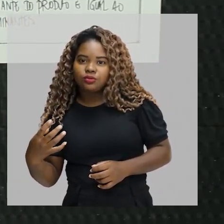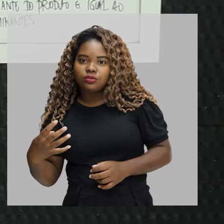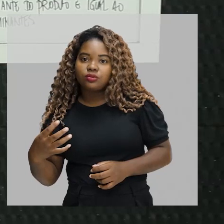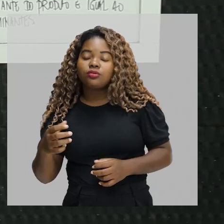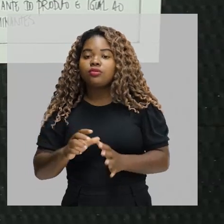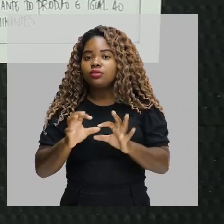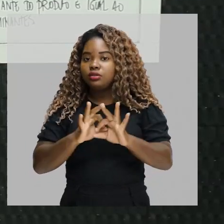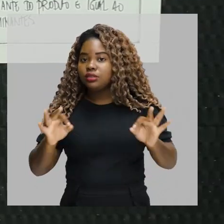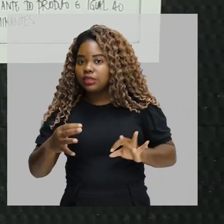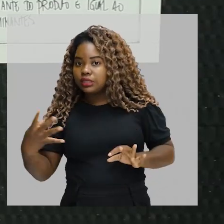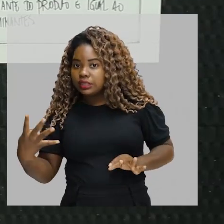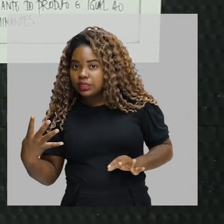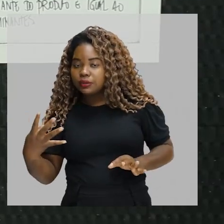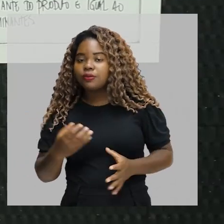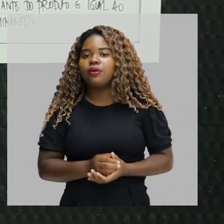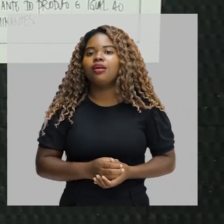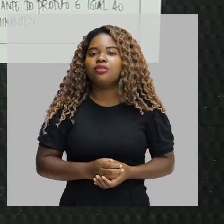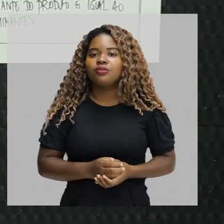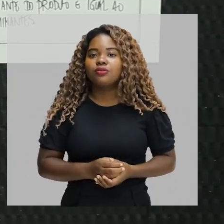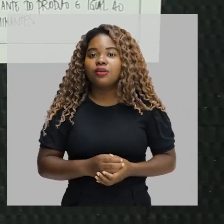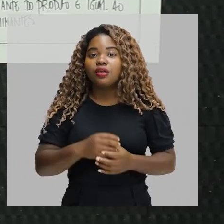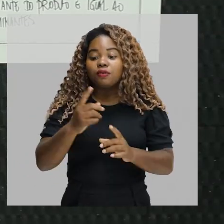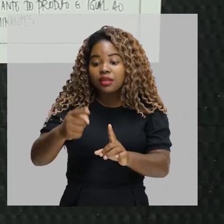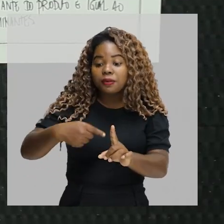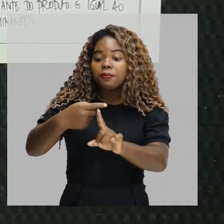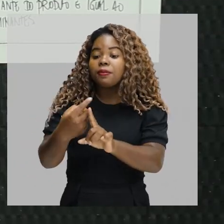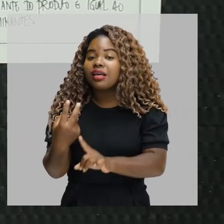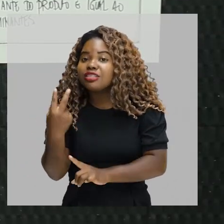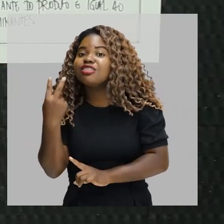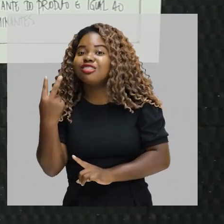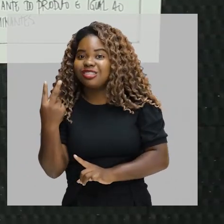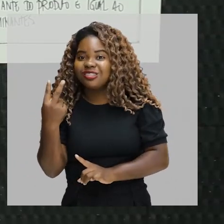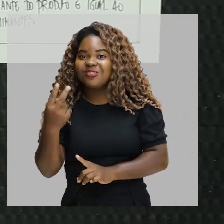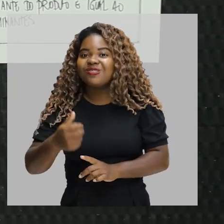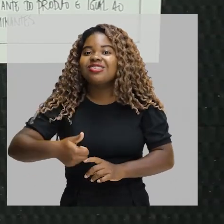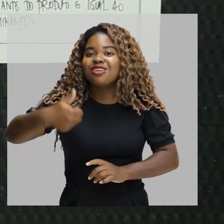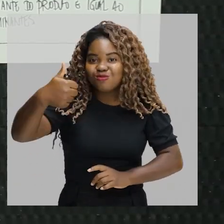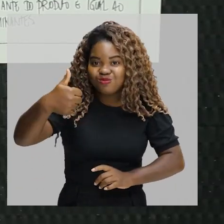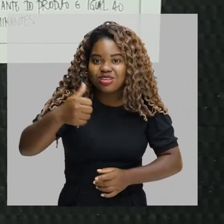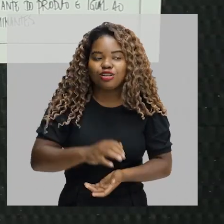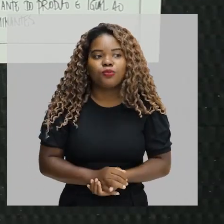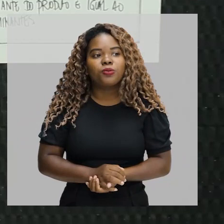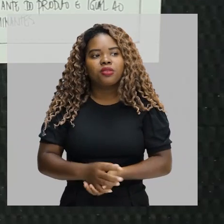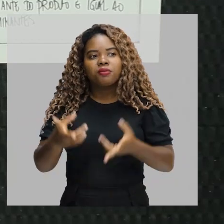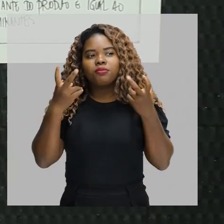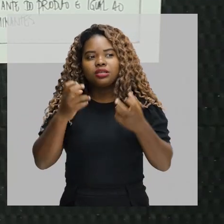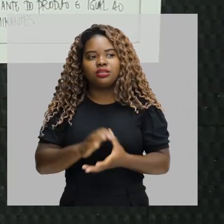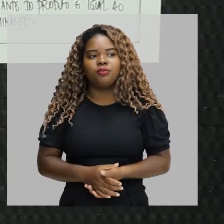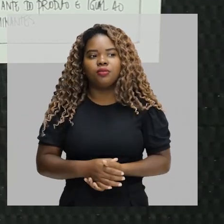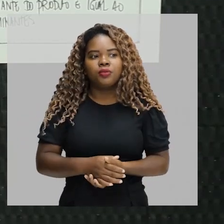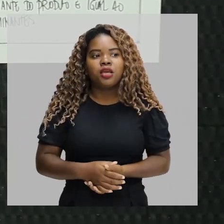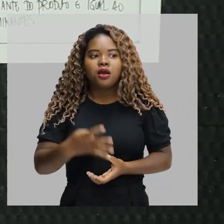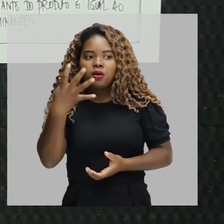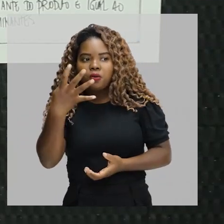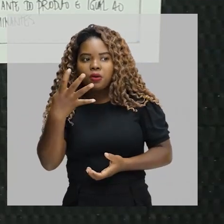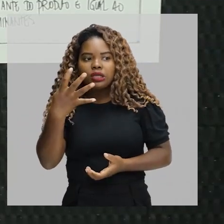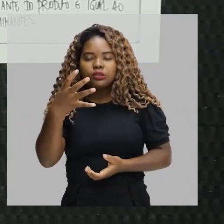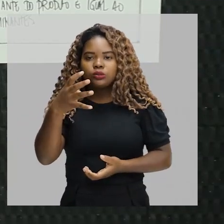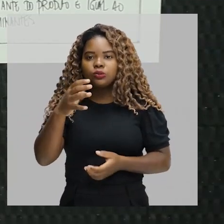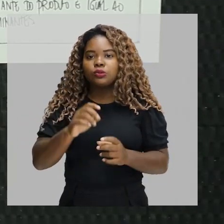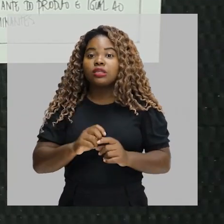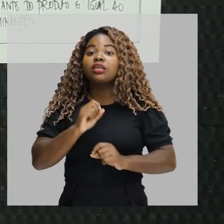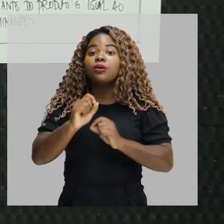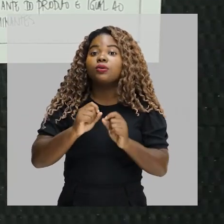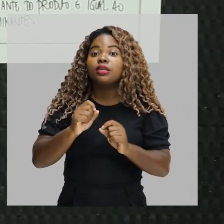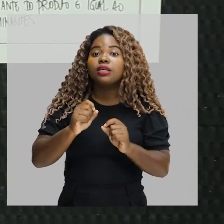que aqui, ó, é 1, 2 é o dobro de 1, 4 que é o dobro de 2, 8 que é o dobro de 4 e 14 que é